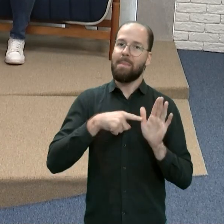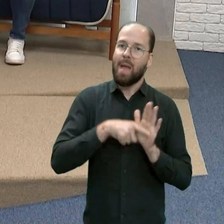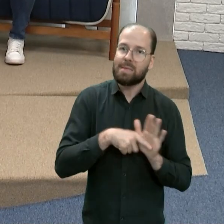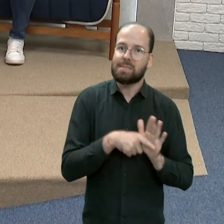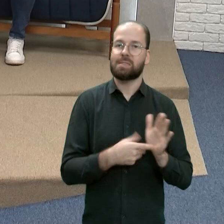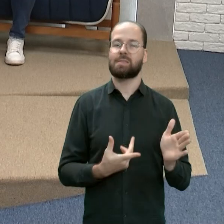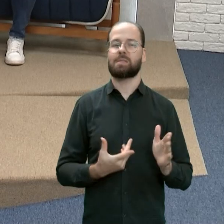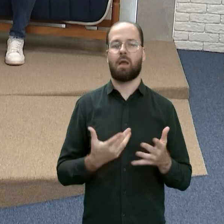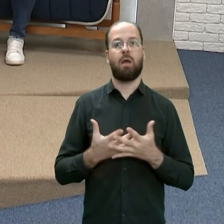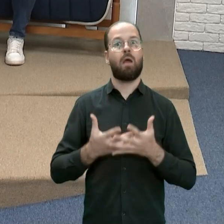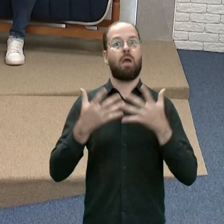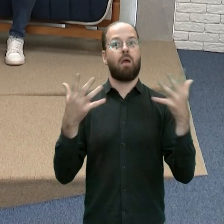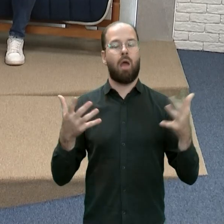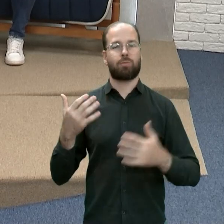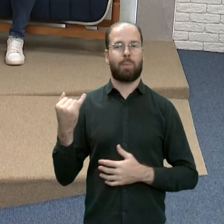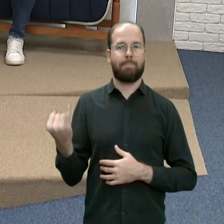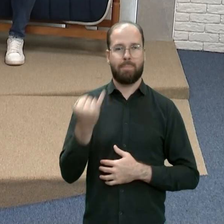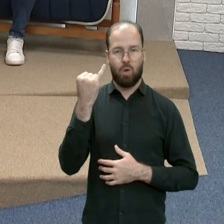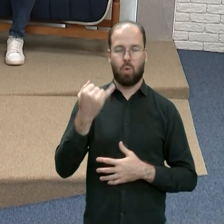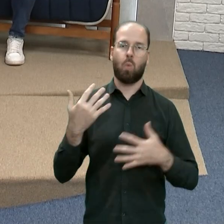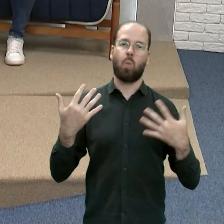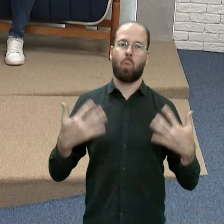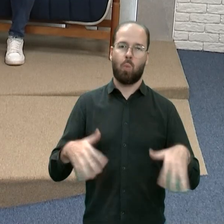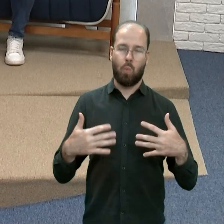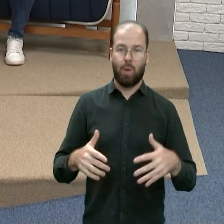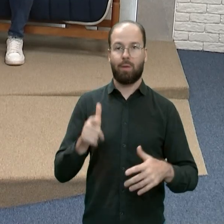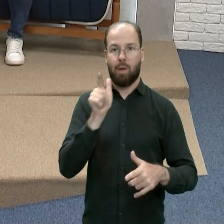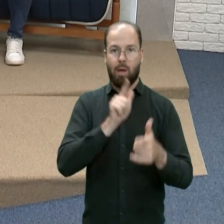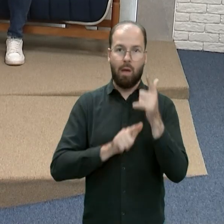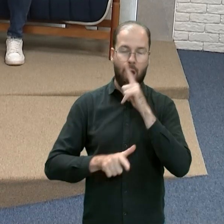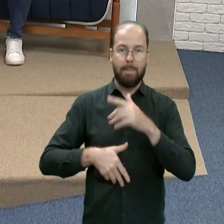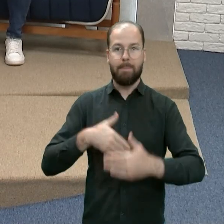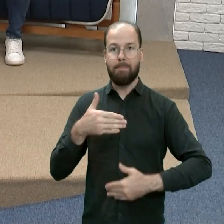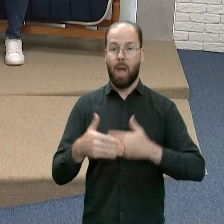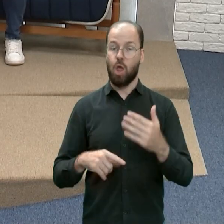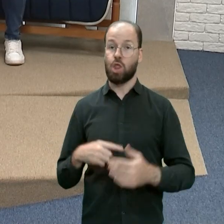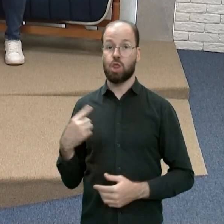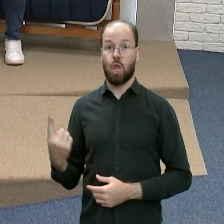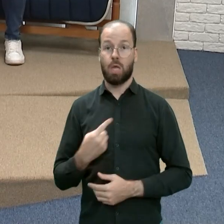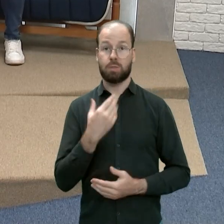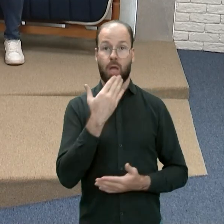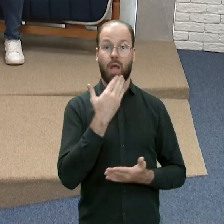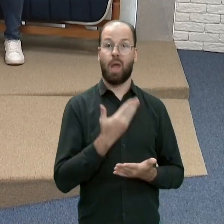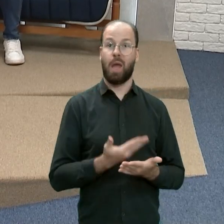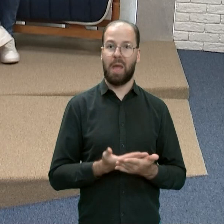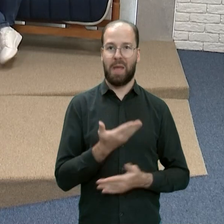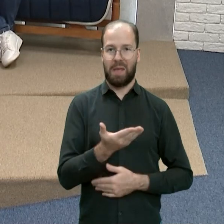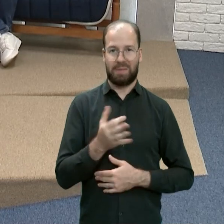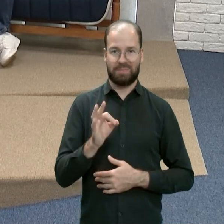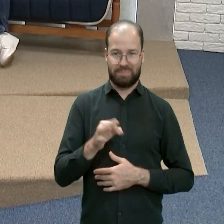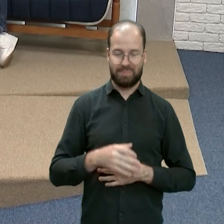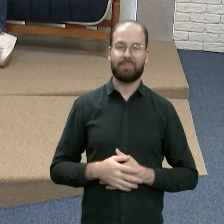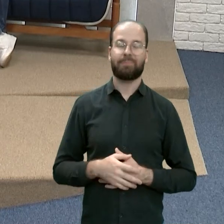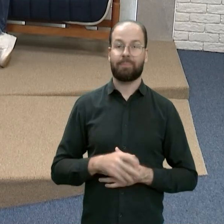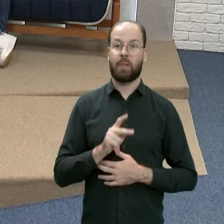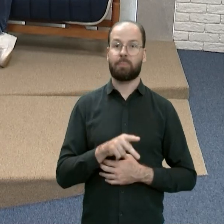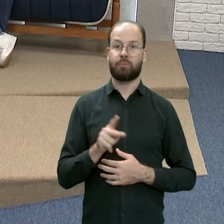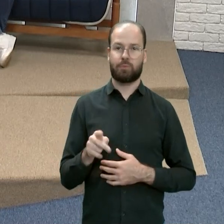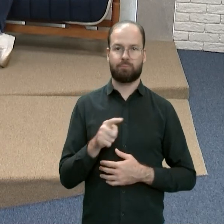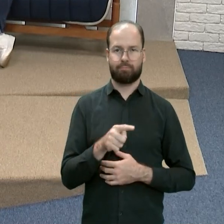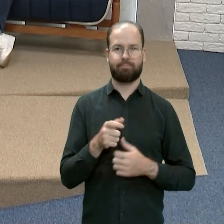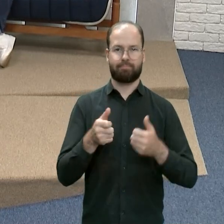também, que vão cada vez mais conquistando a gente no sentido de admiração mesmo. E aí o professor tocava num ponto